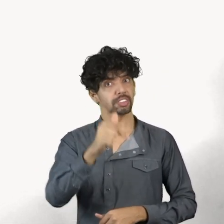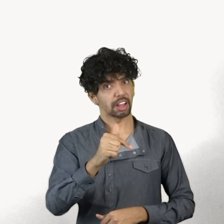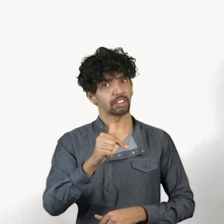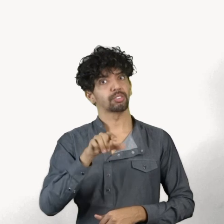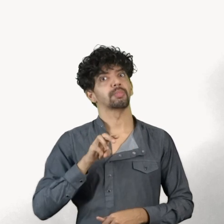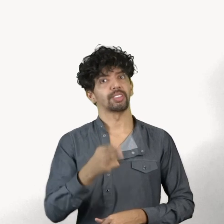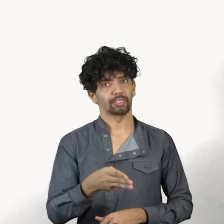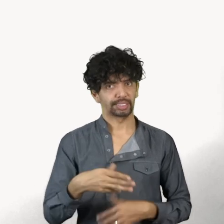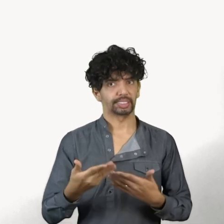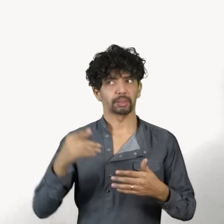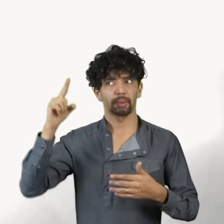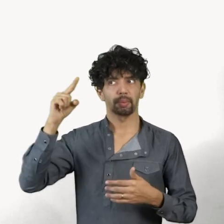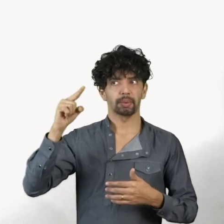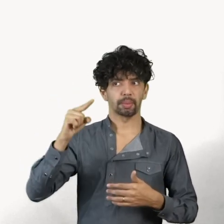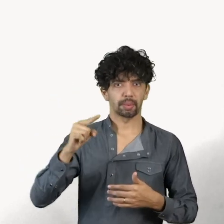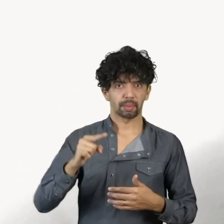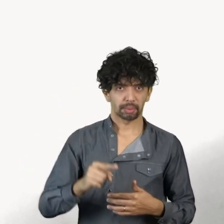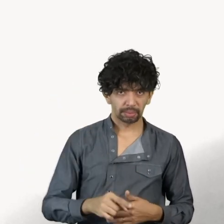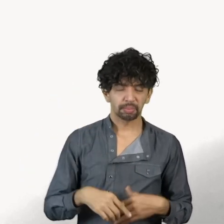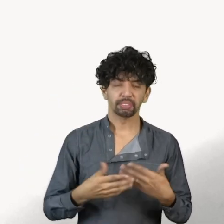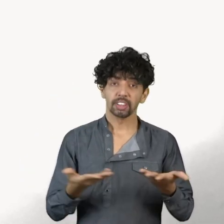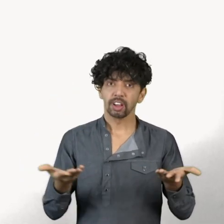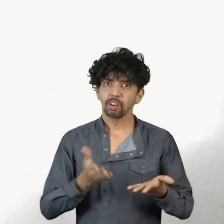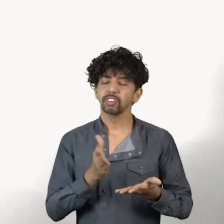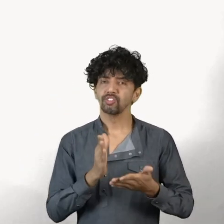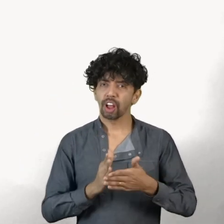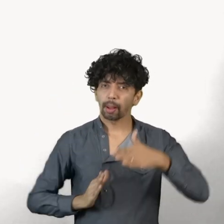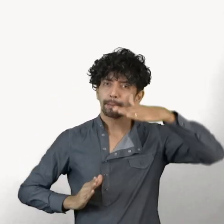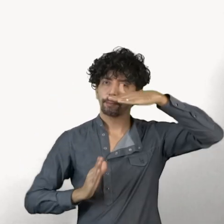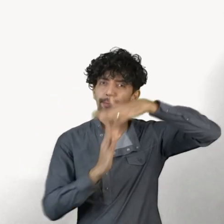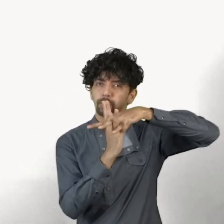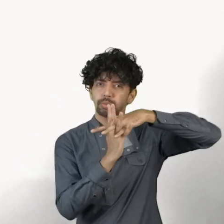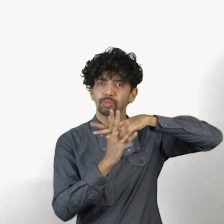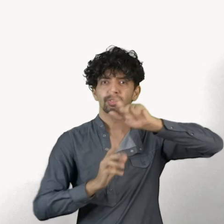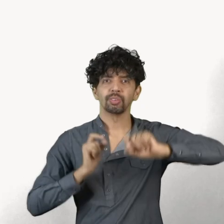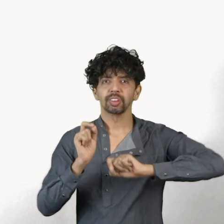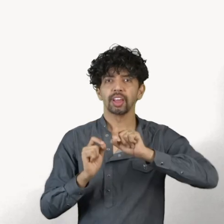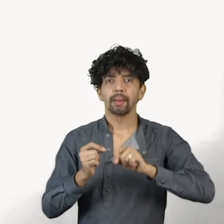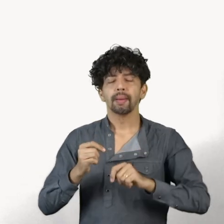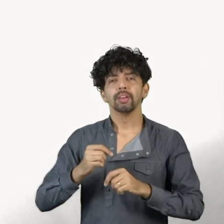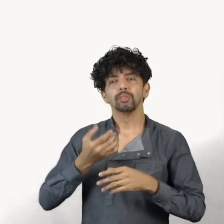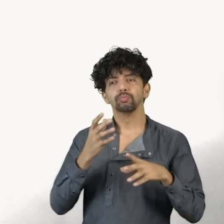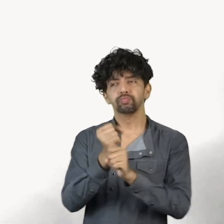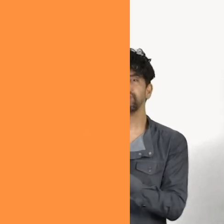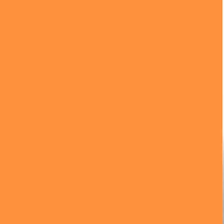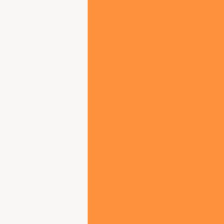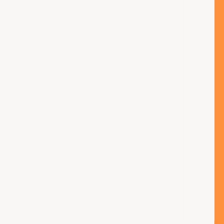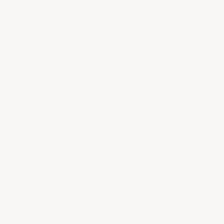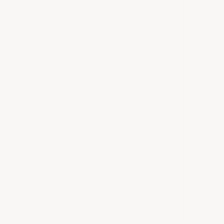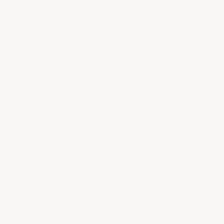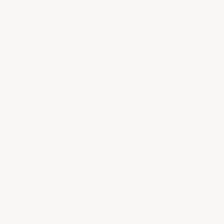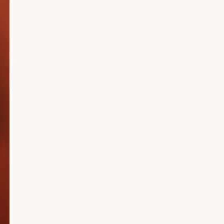marco histórico, mais de 1 trilhão de depósitos em caderneta de